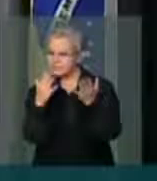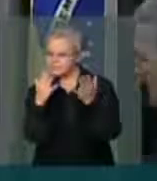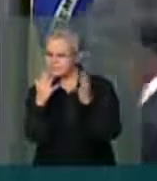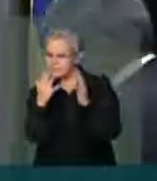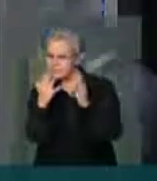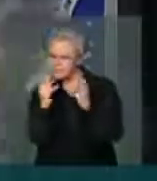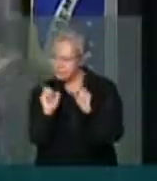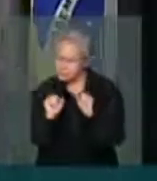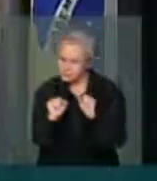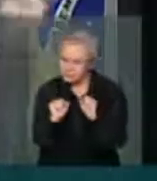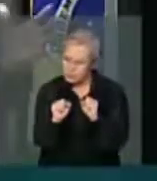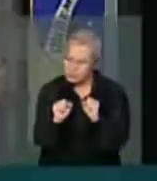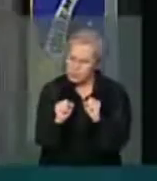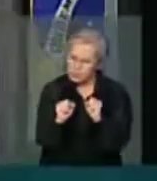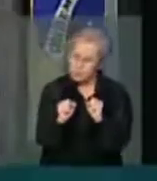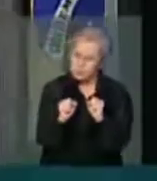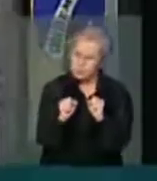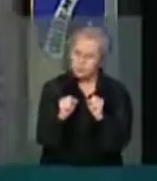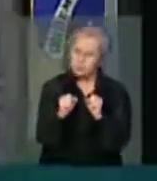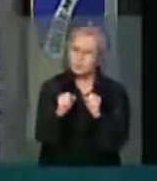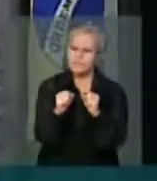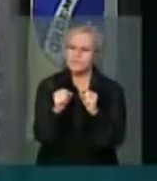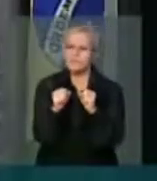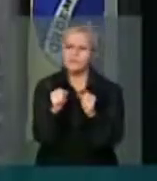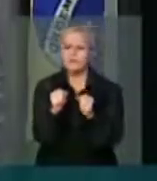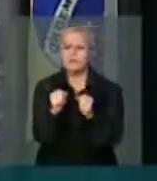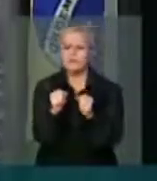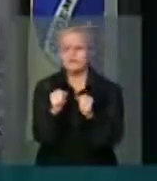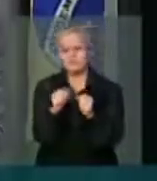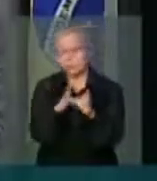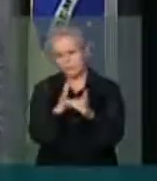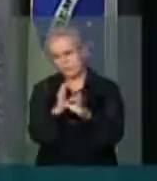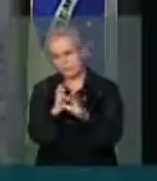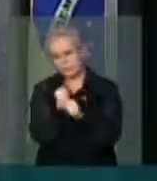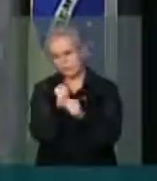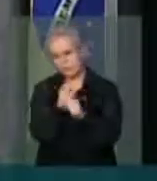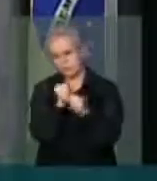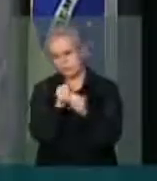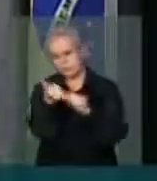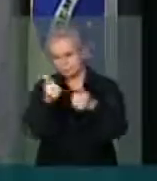muito esforço dos professores com a nota de avaliação